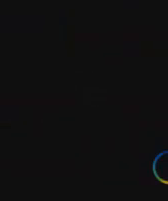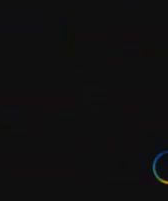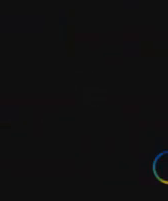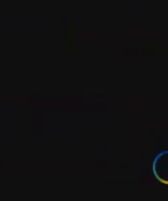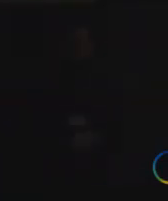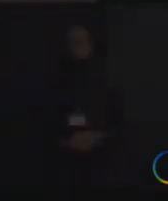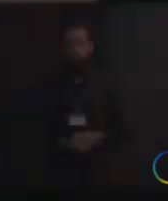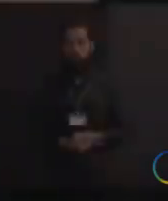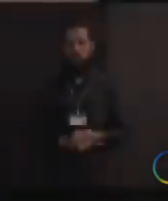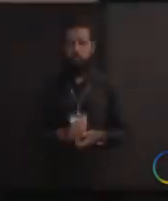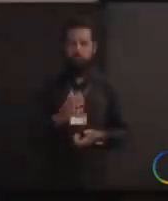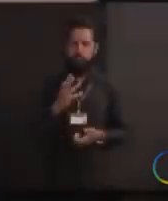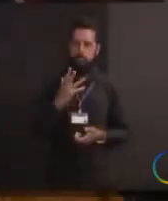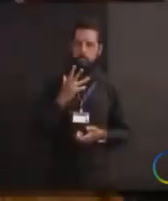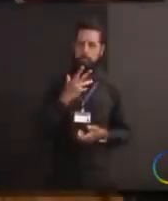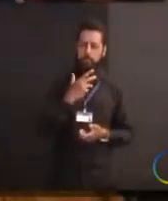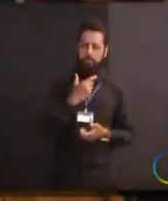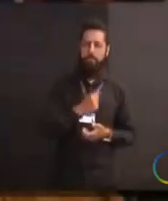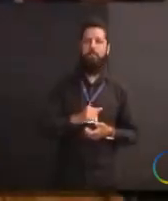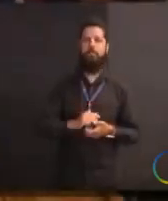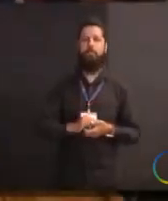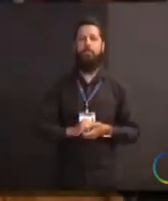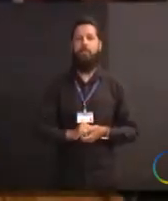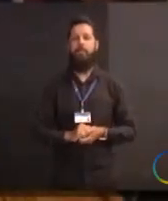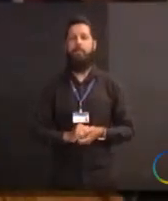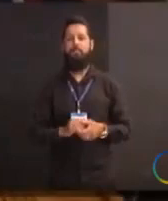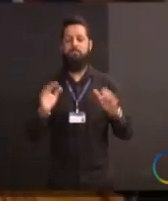Quem tem ouvidos,